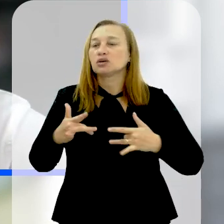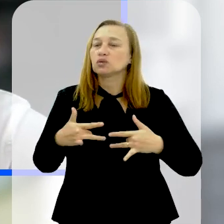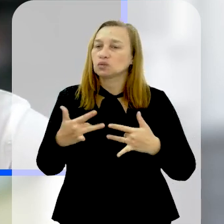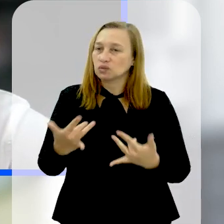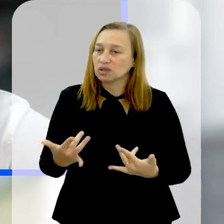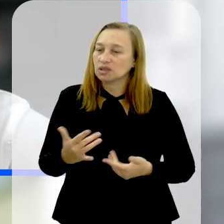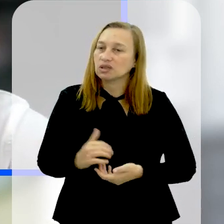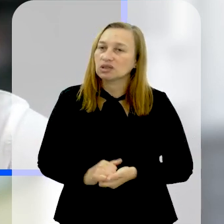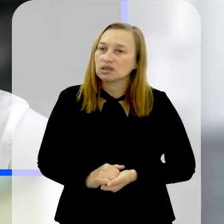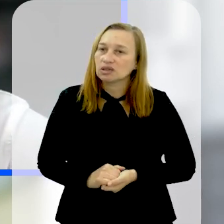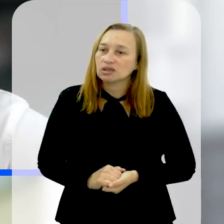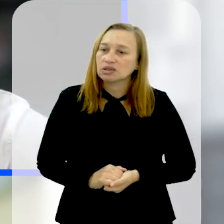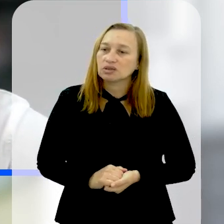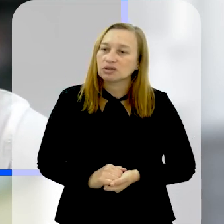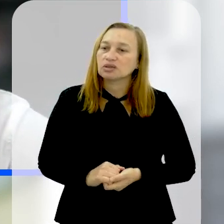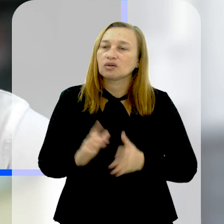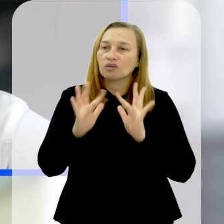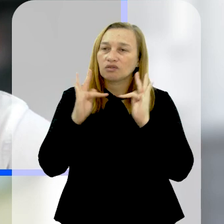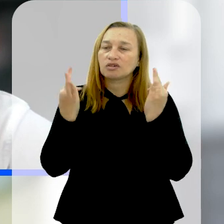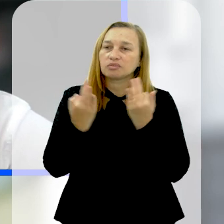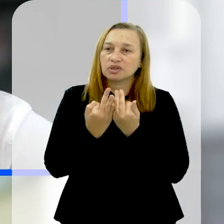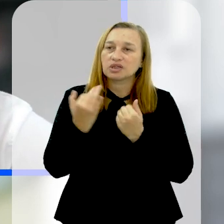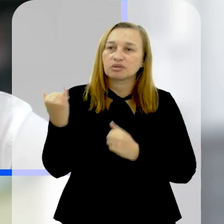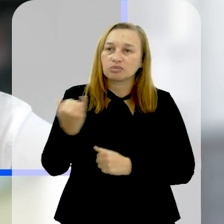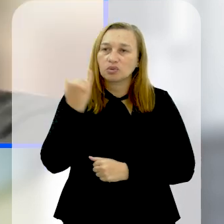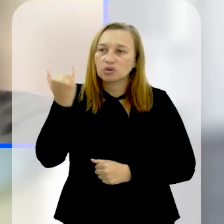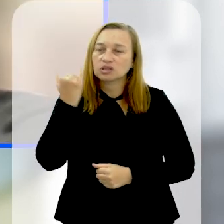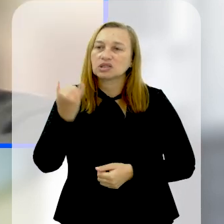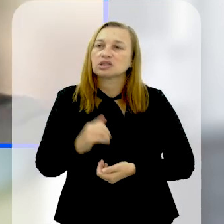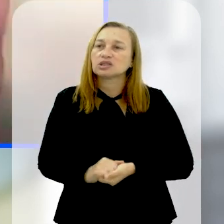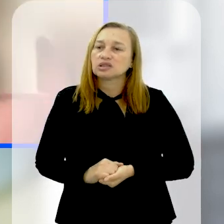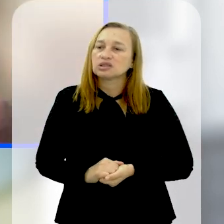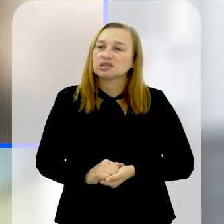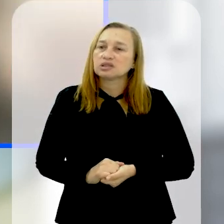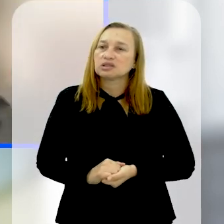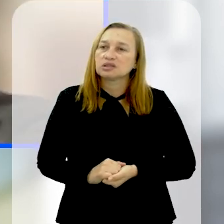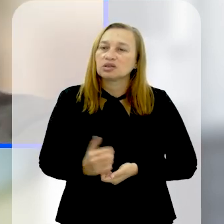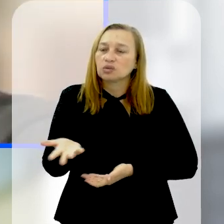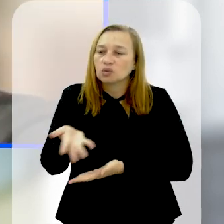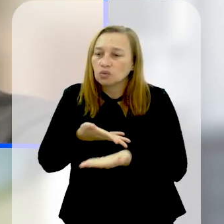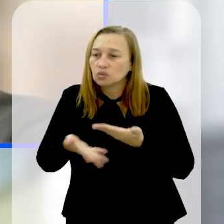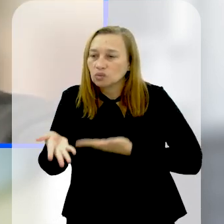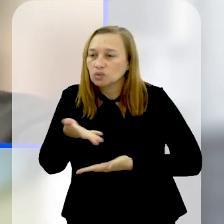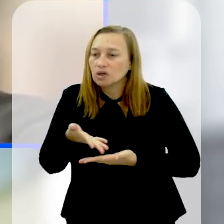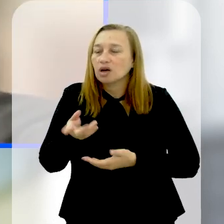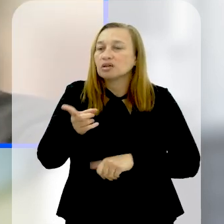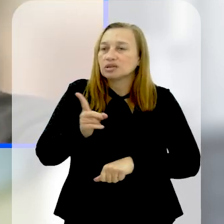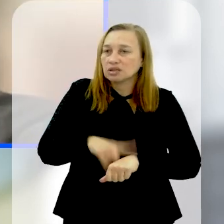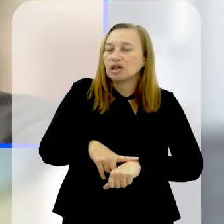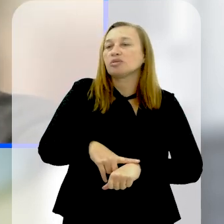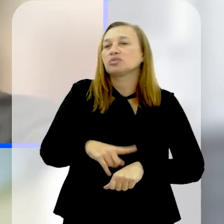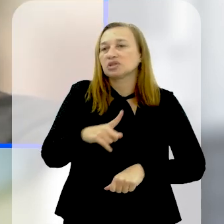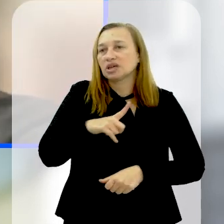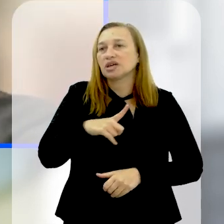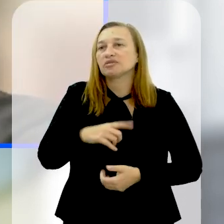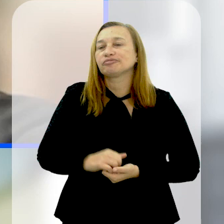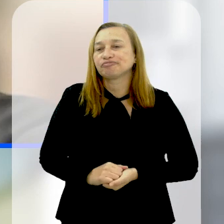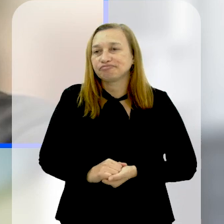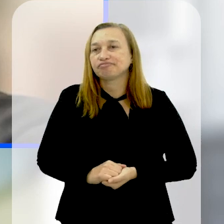organização, solidariedade, importante, e também essa comensalidade, que é a gente gastar tempo